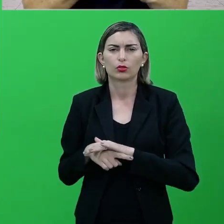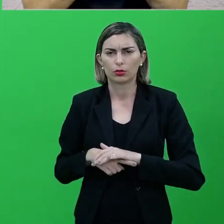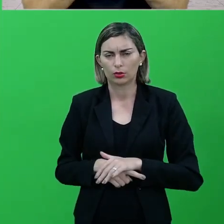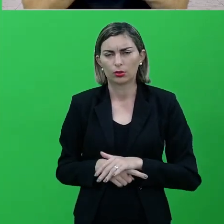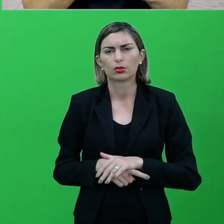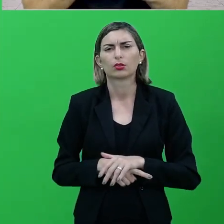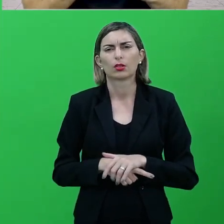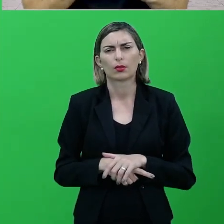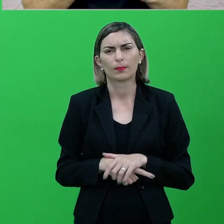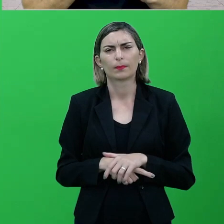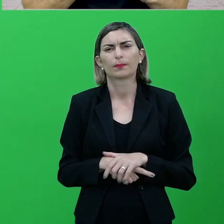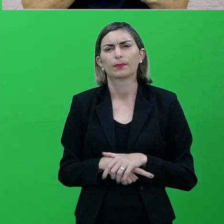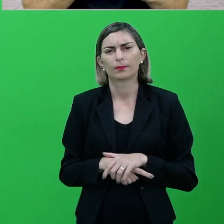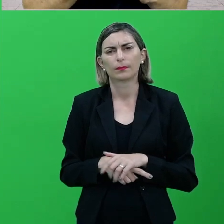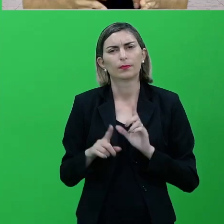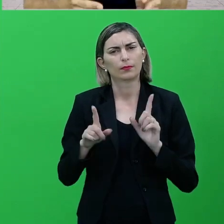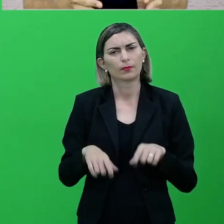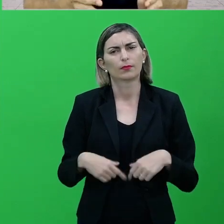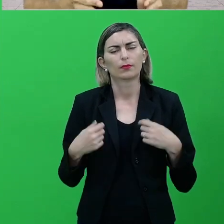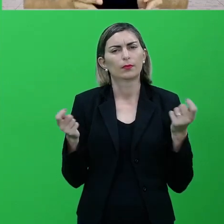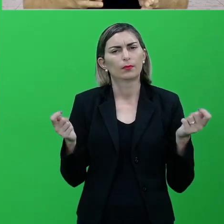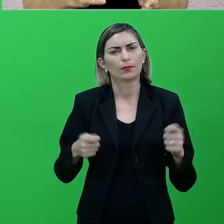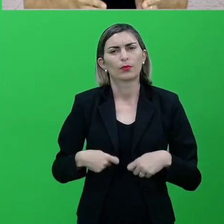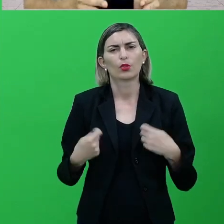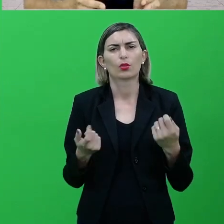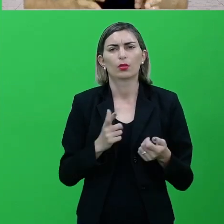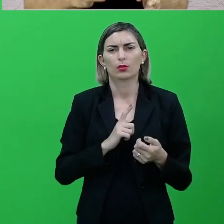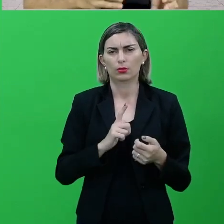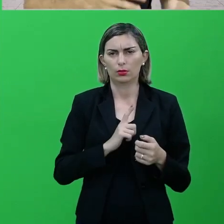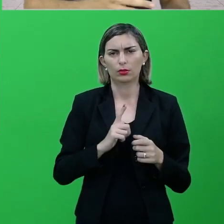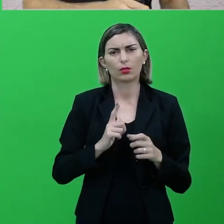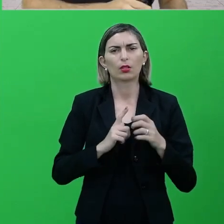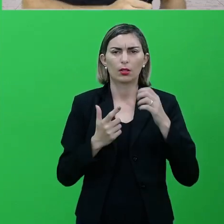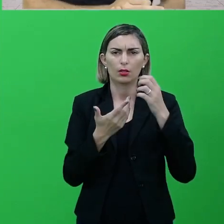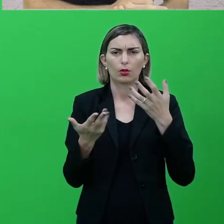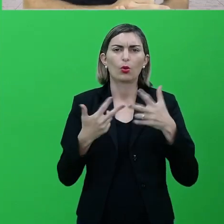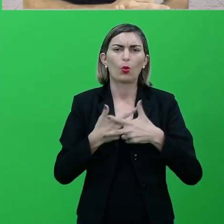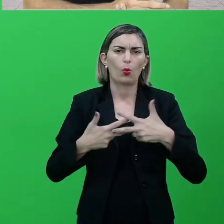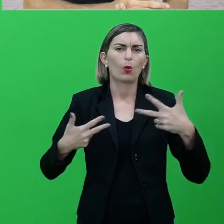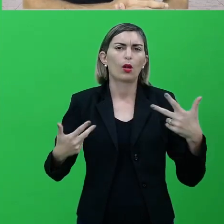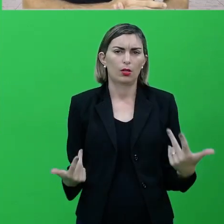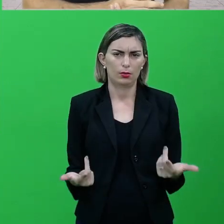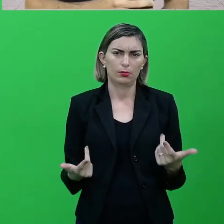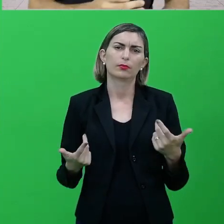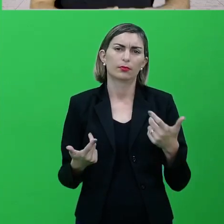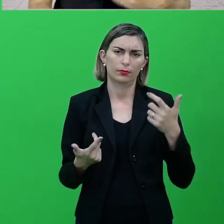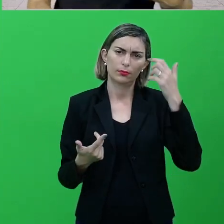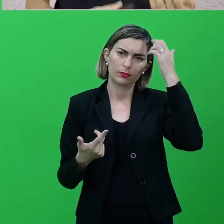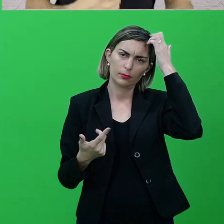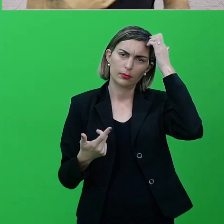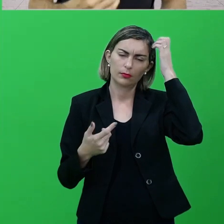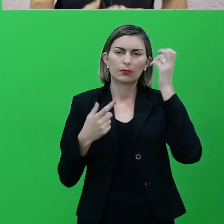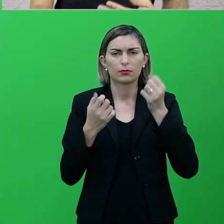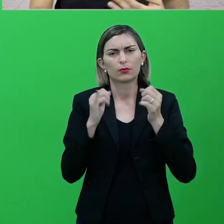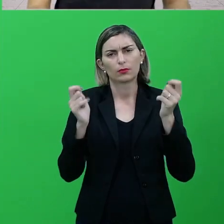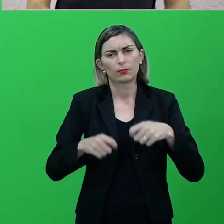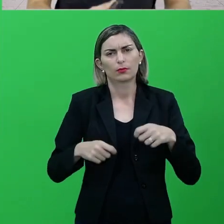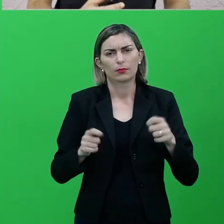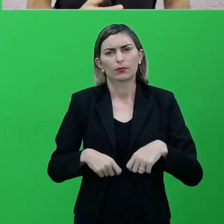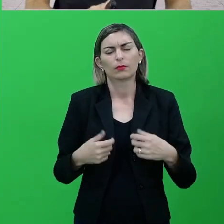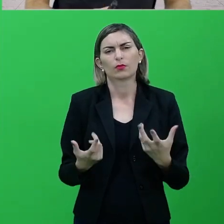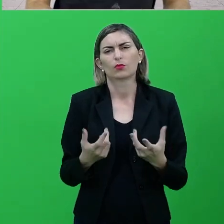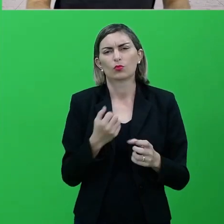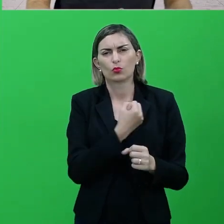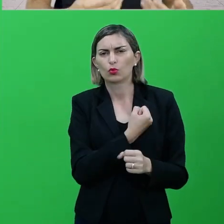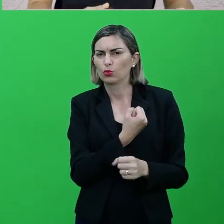né, que podem ter um caráter qualitativo, né? Então, embora se possa levantar